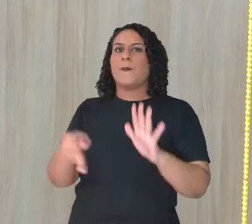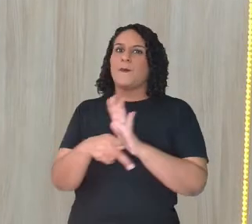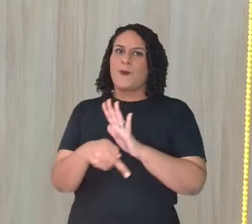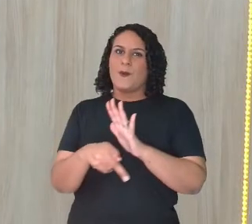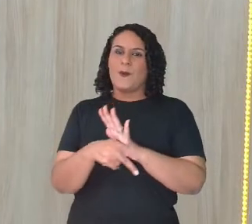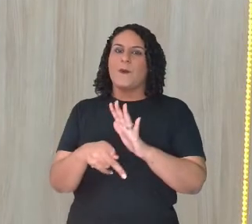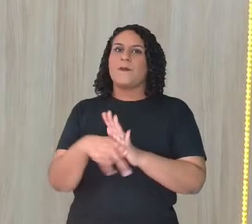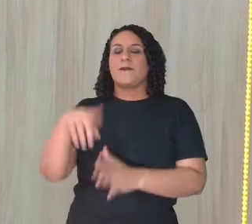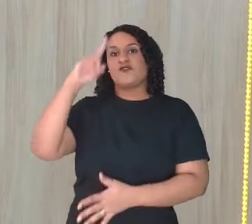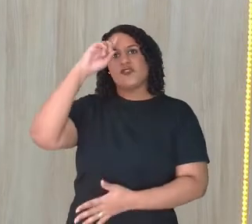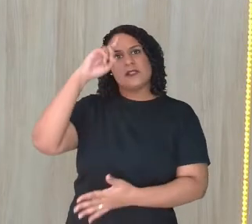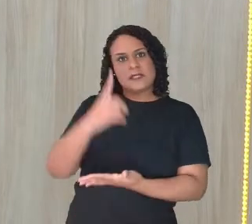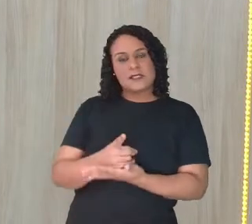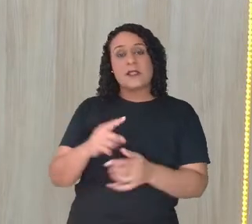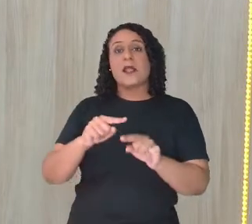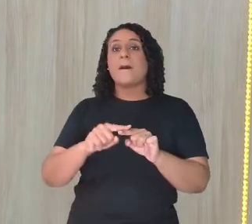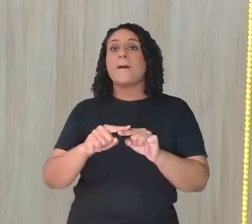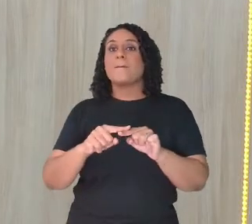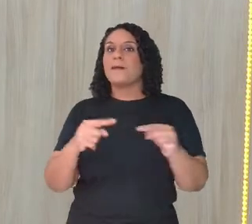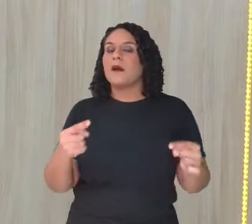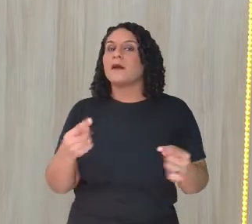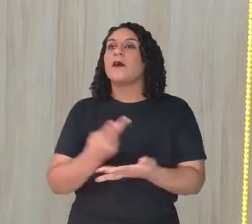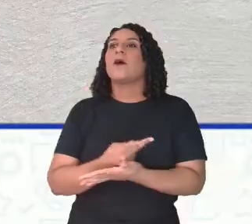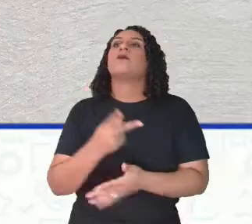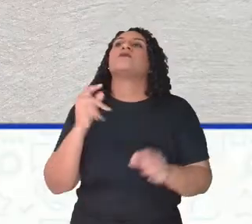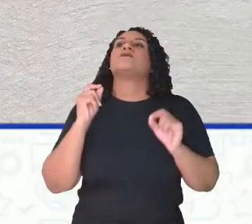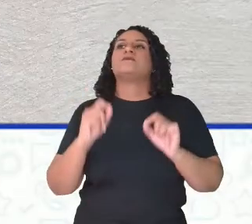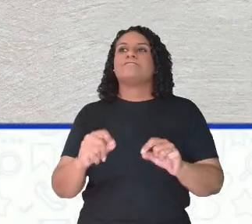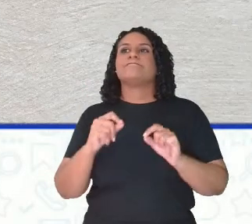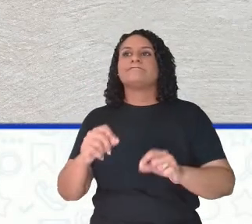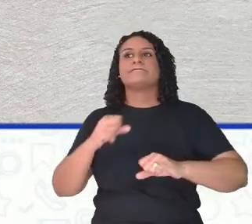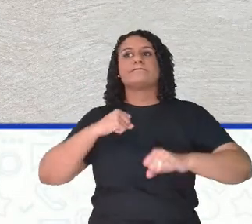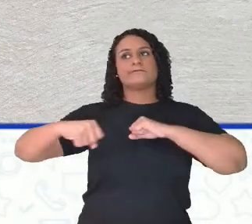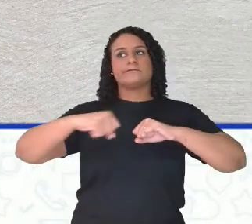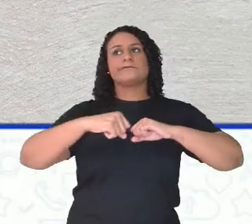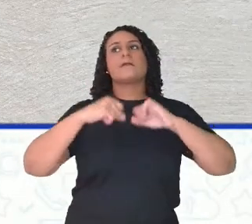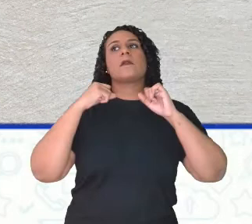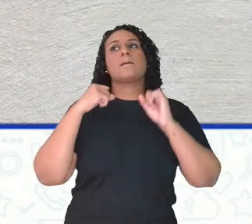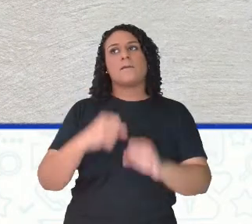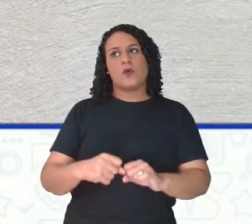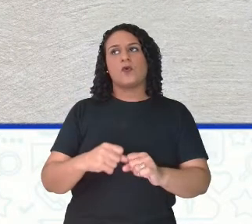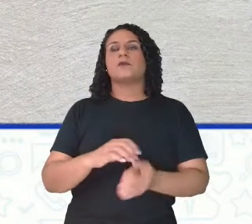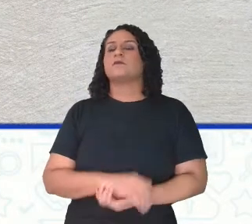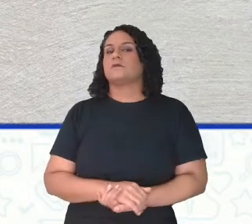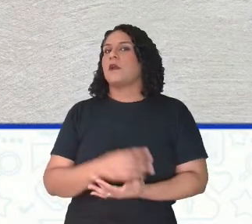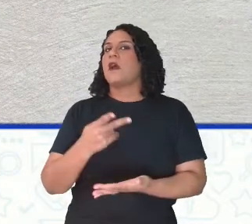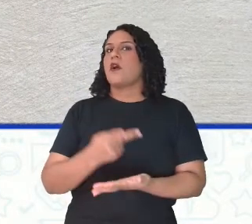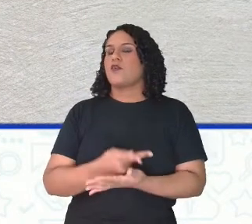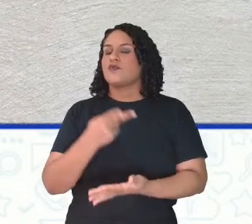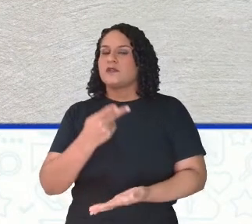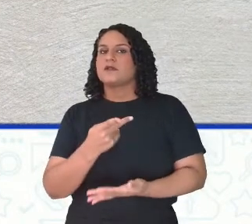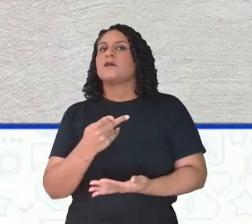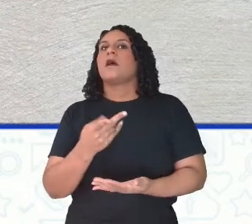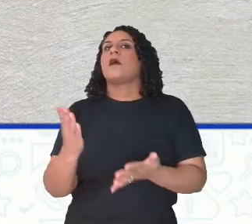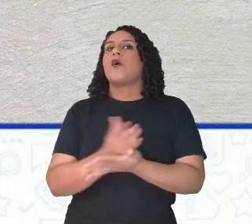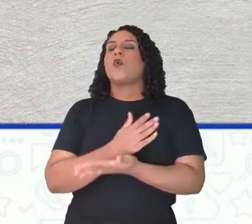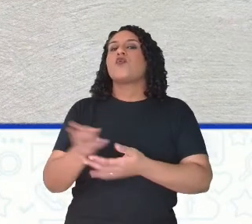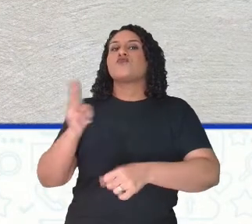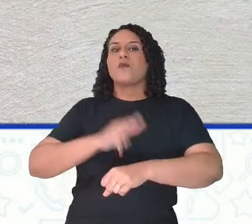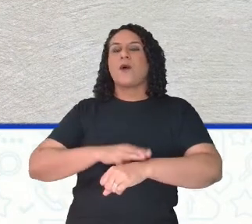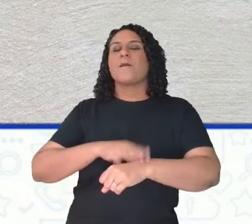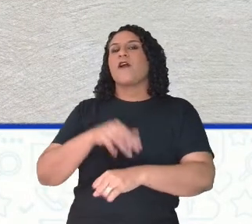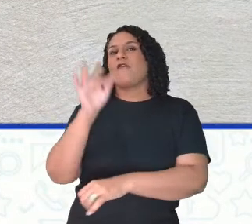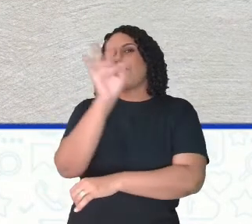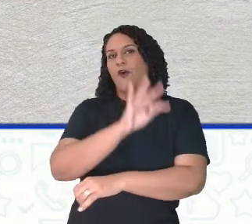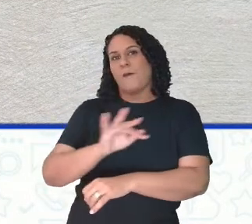decidir alguma coisa. Mas acontece que o debate também pode acontecer em situações formais, como